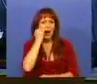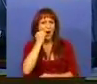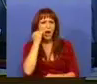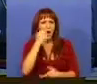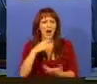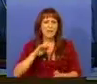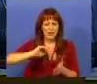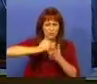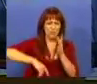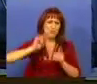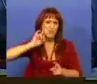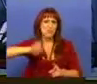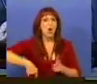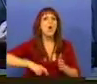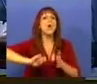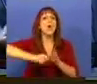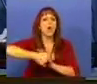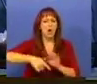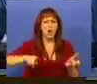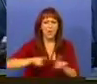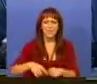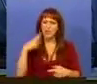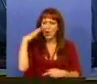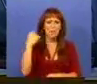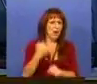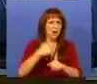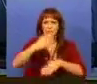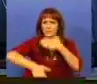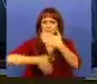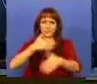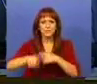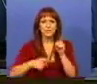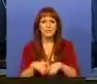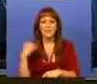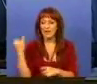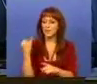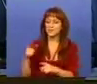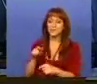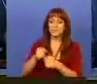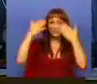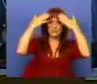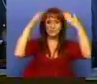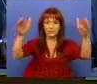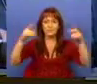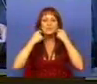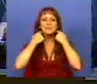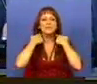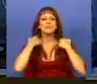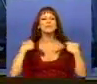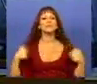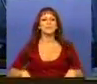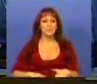grave e inconstitucional ameaça ao normal funcionamento das instituições democráticas.